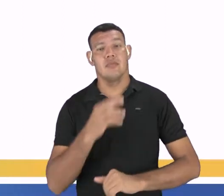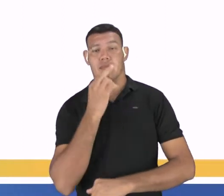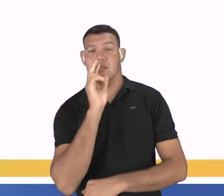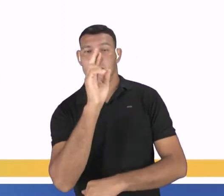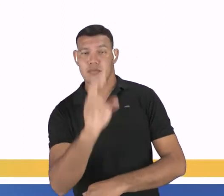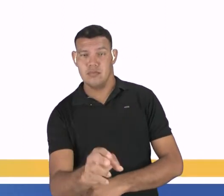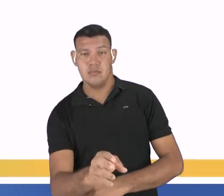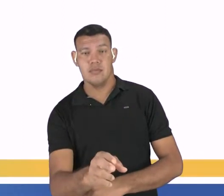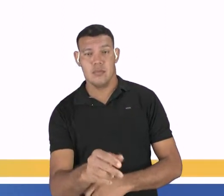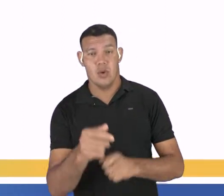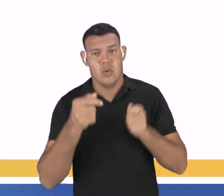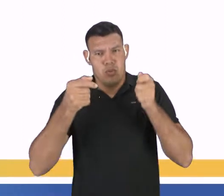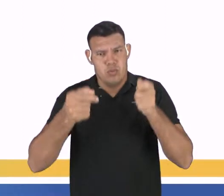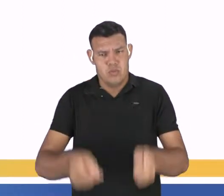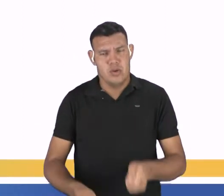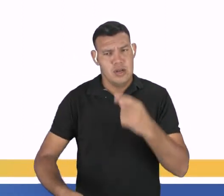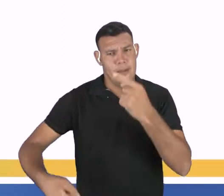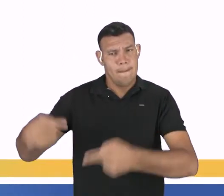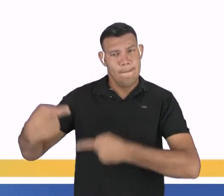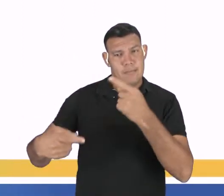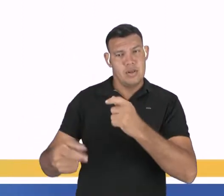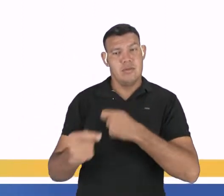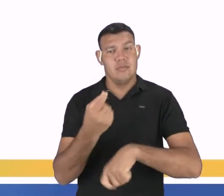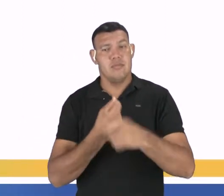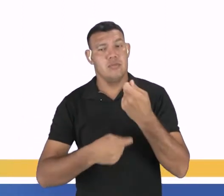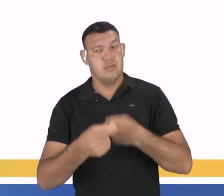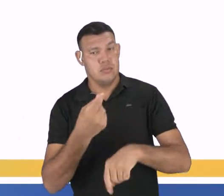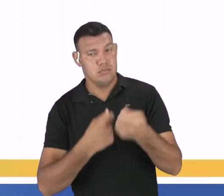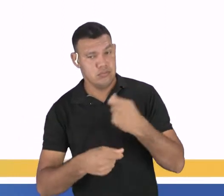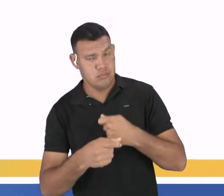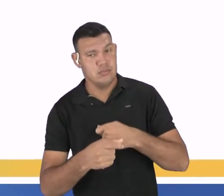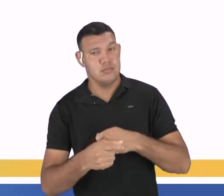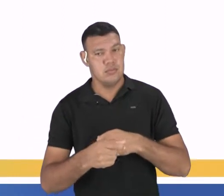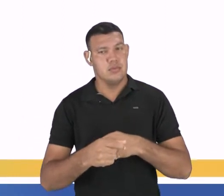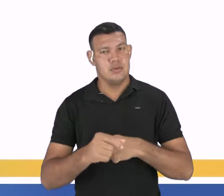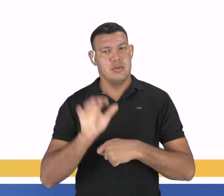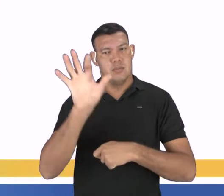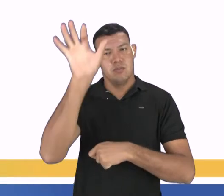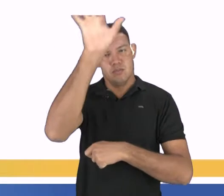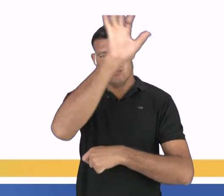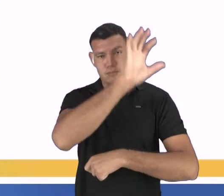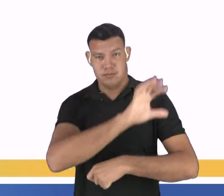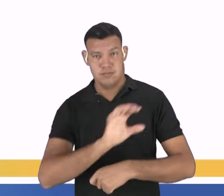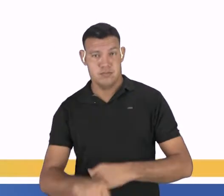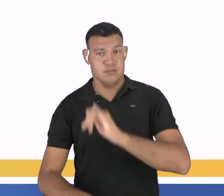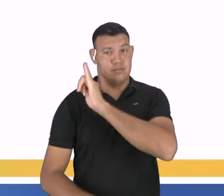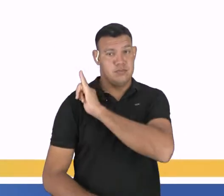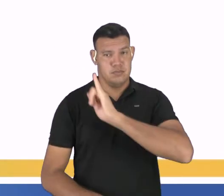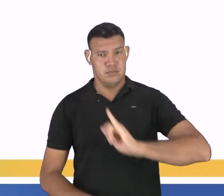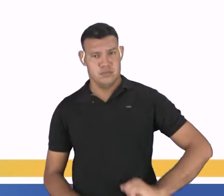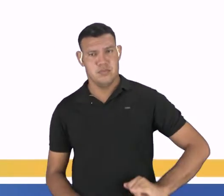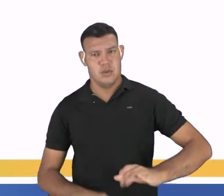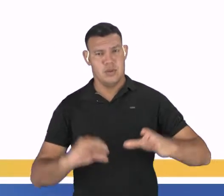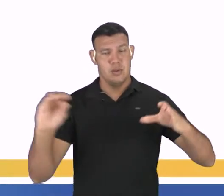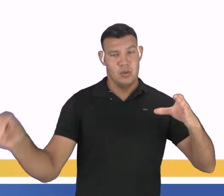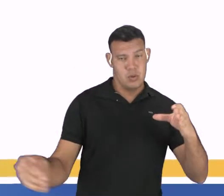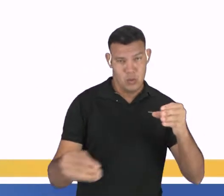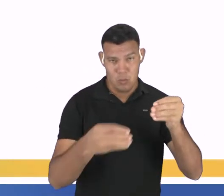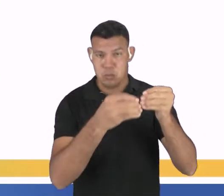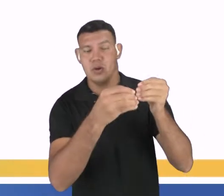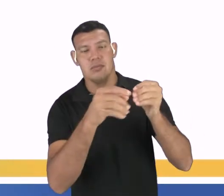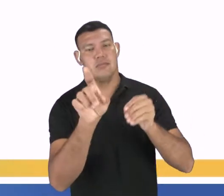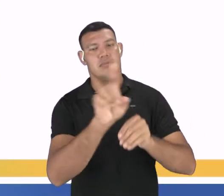resultado, que é o controle político e econômico da região. Portanto, com o imperialismo não há anexação do país que